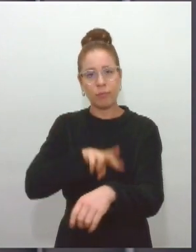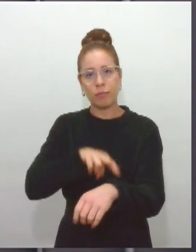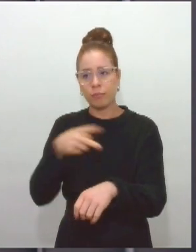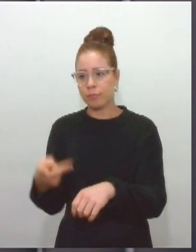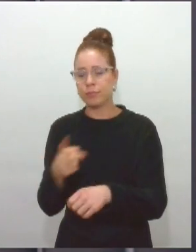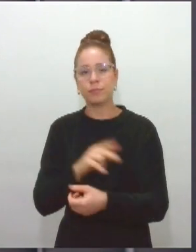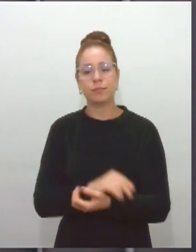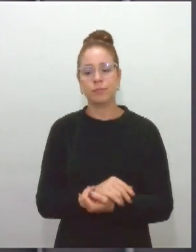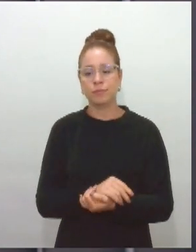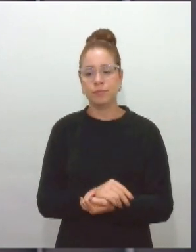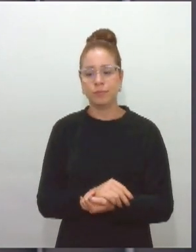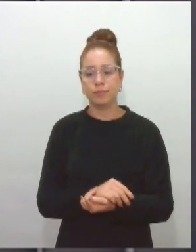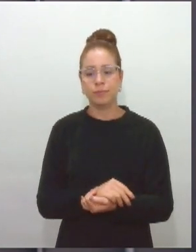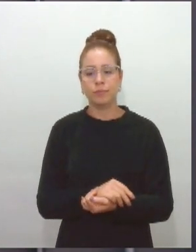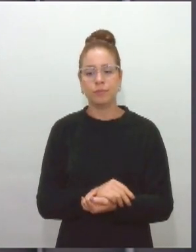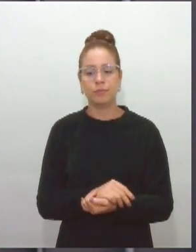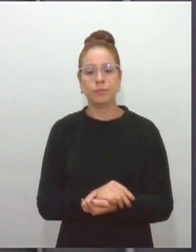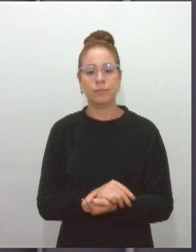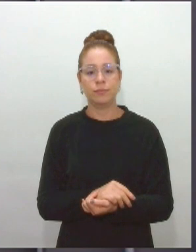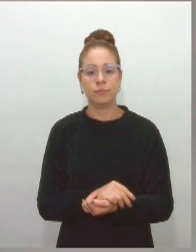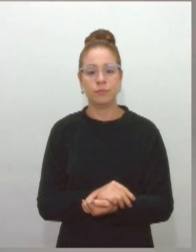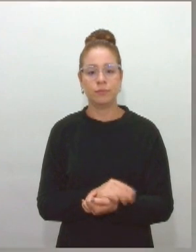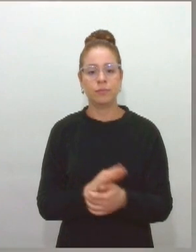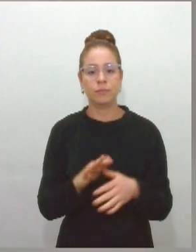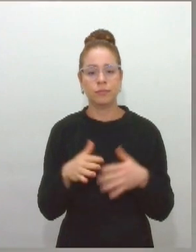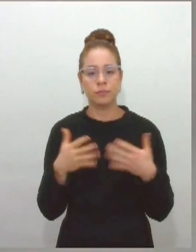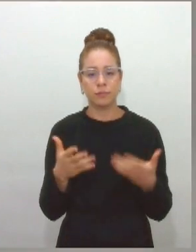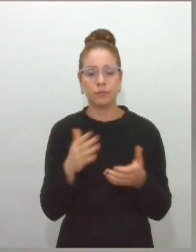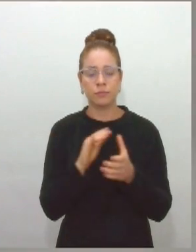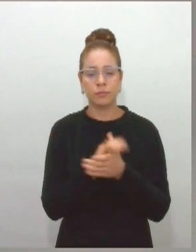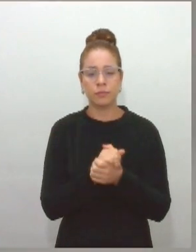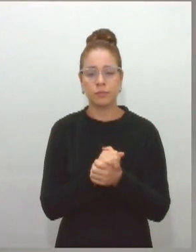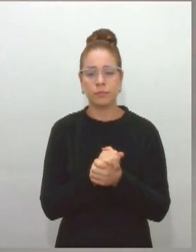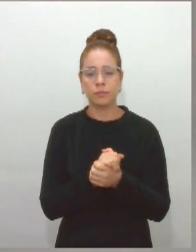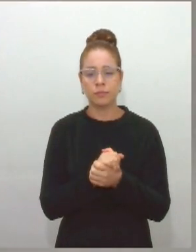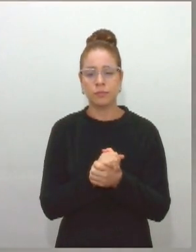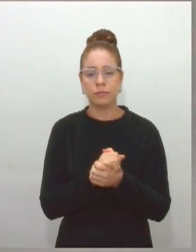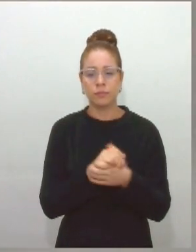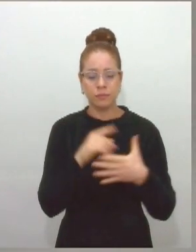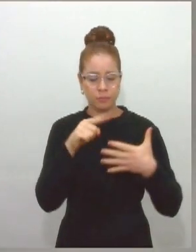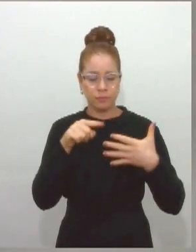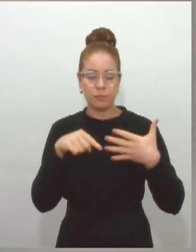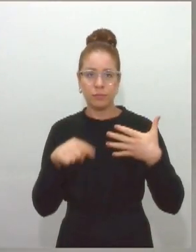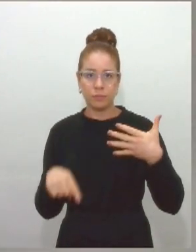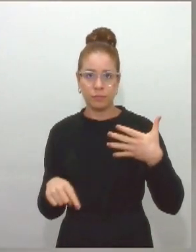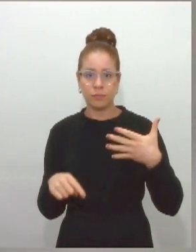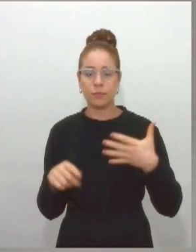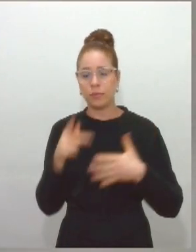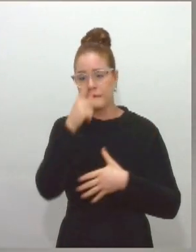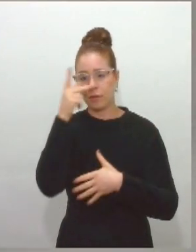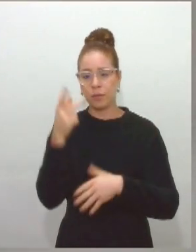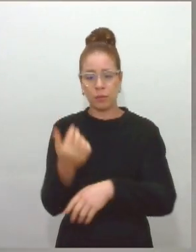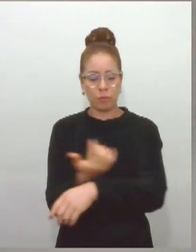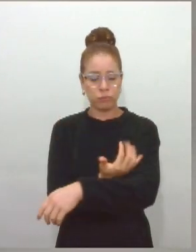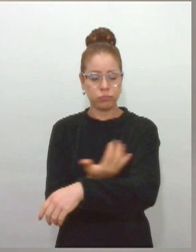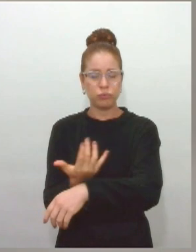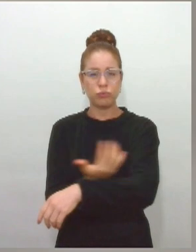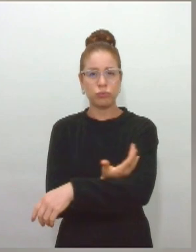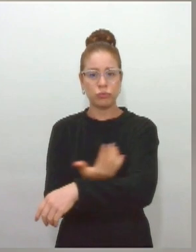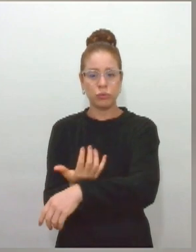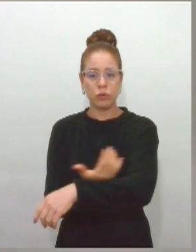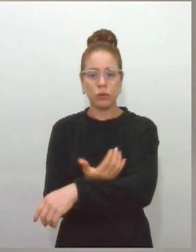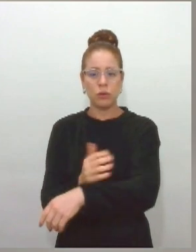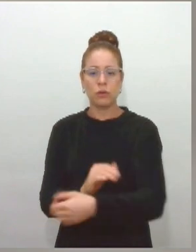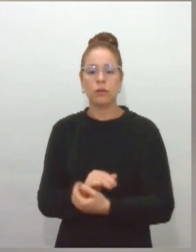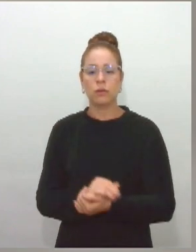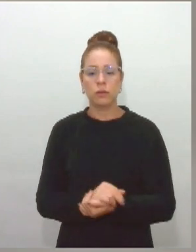maior parte das indicações, né, são as grandes superfícies de área queimada, né, ou seja, os maiores beneficiados são os